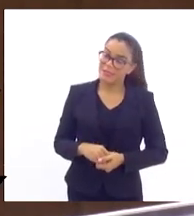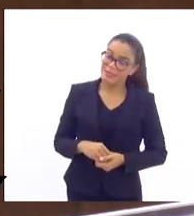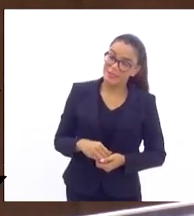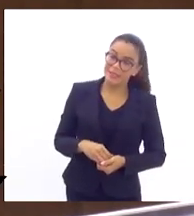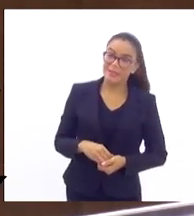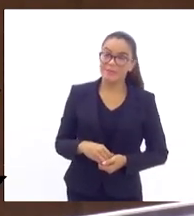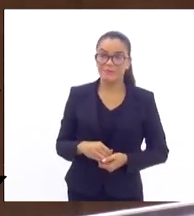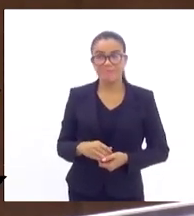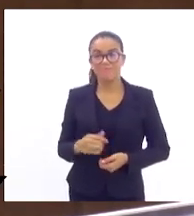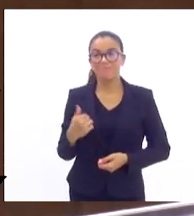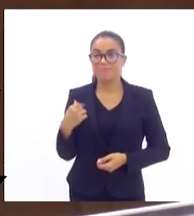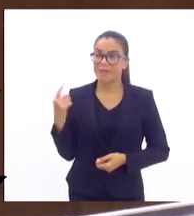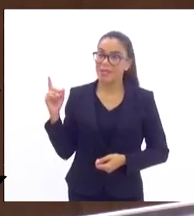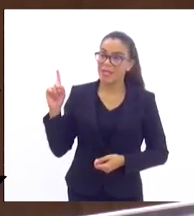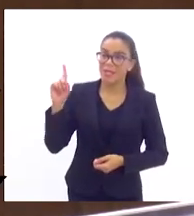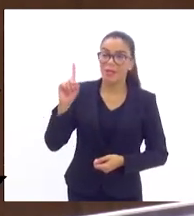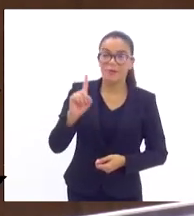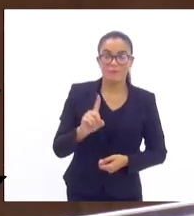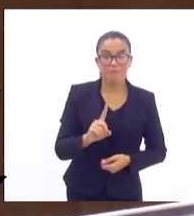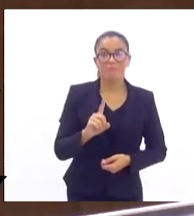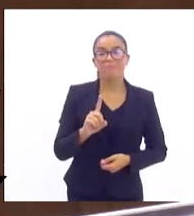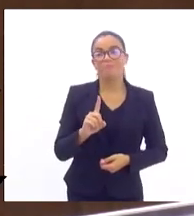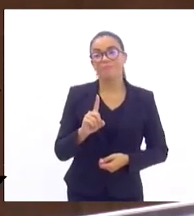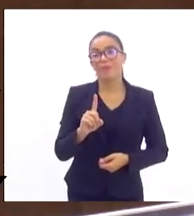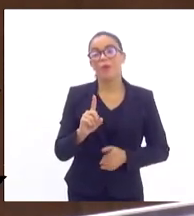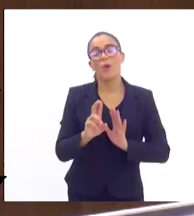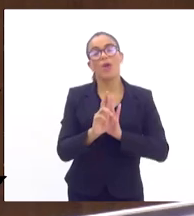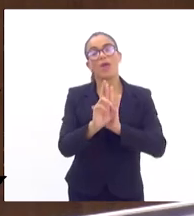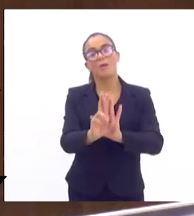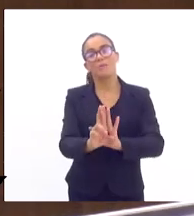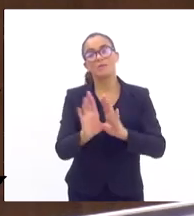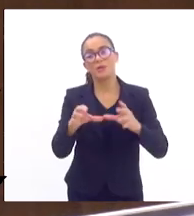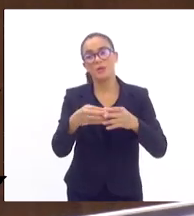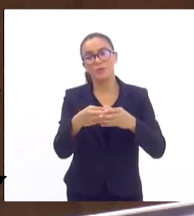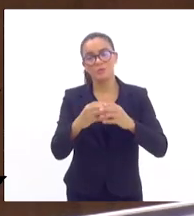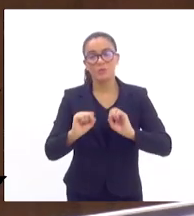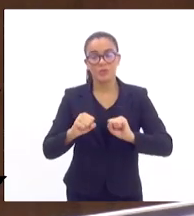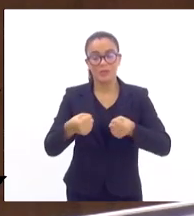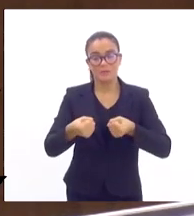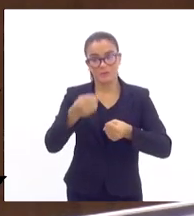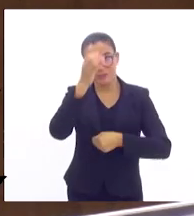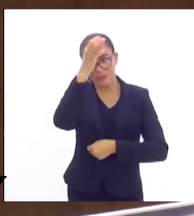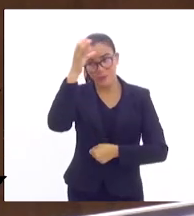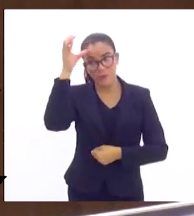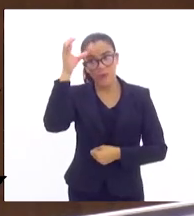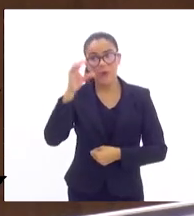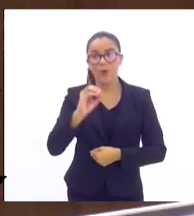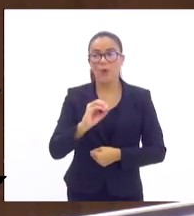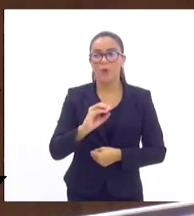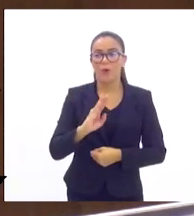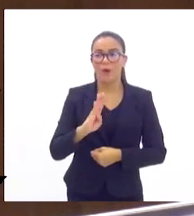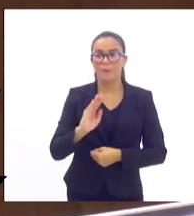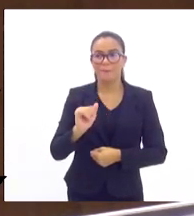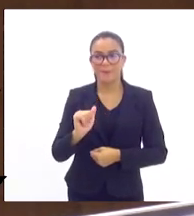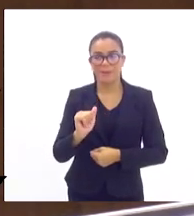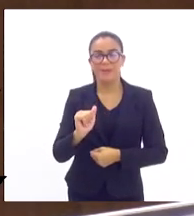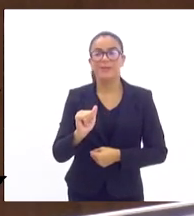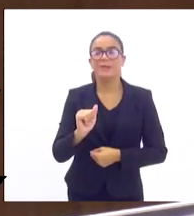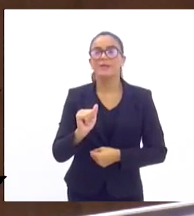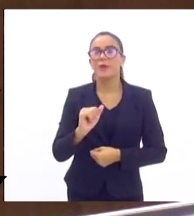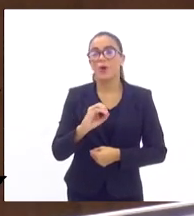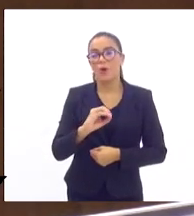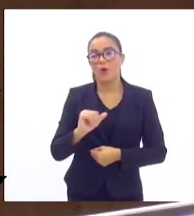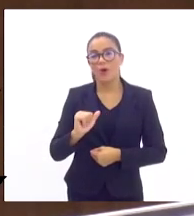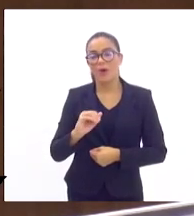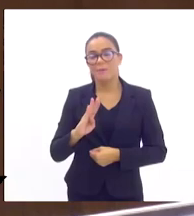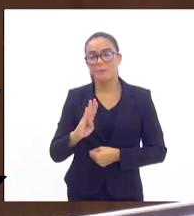Eu venho, meu nome é Antônio Sodré e eu represento a Comissão de Defesa do Consumidor da OAB Rio de Janeiro. E o que mais nós